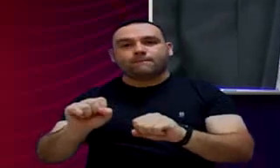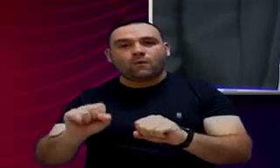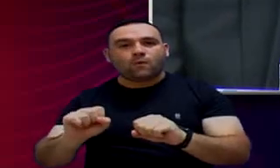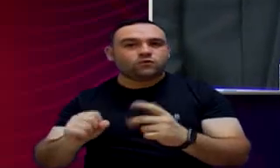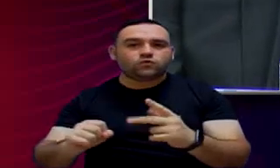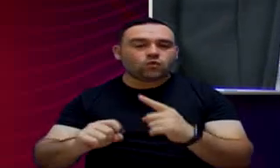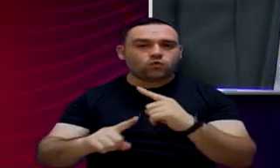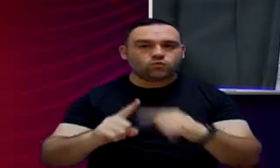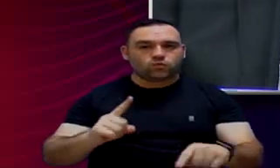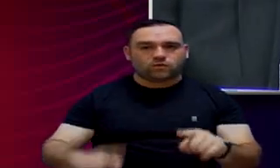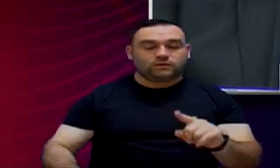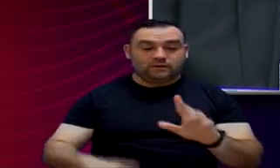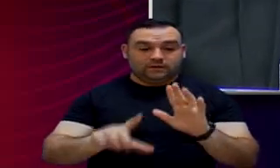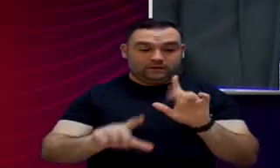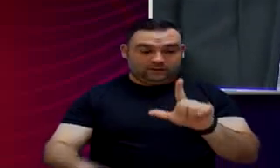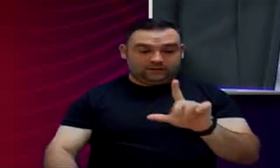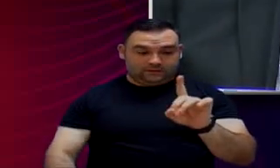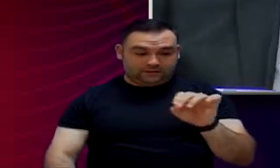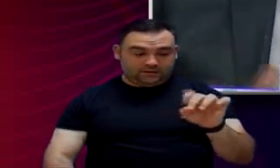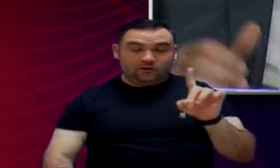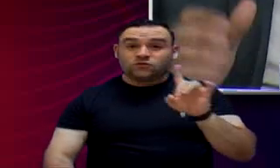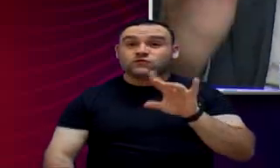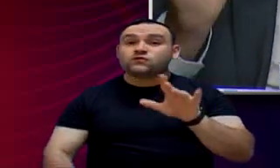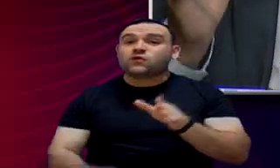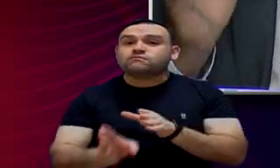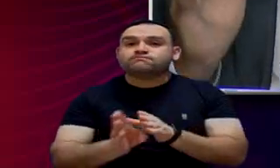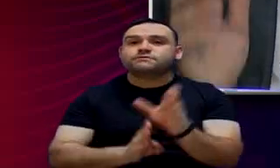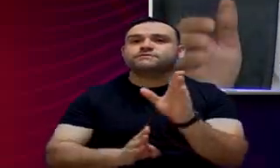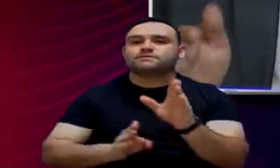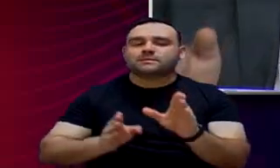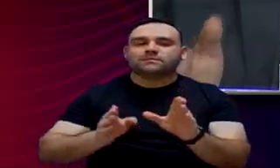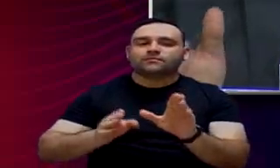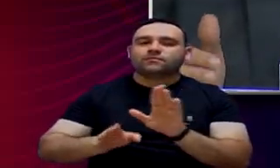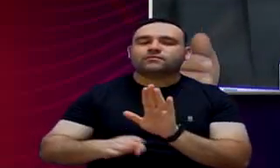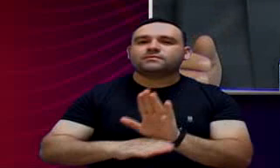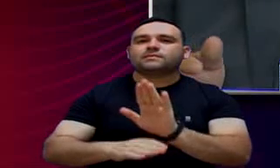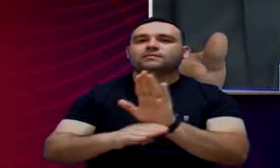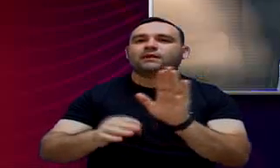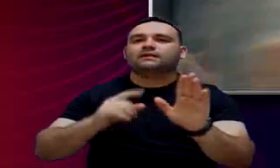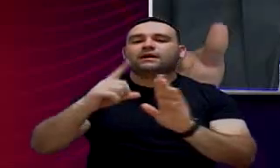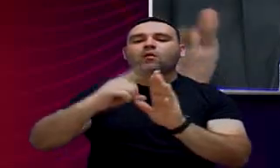pode o que que não pode a lei de diretrizes ela só dá o norte